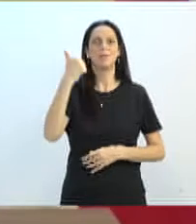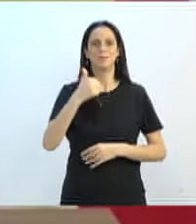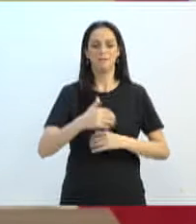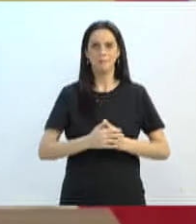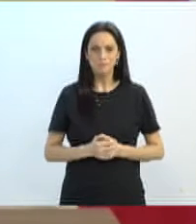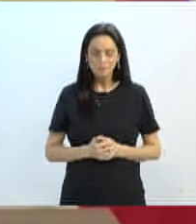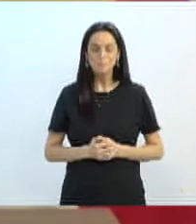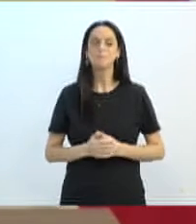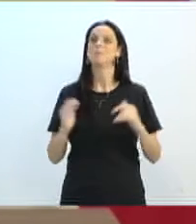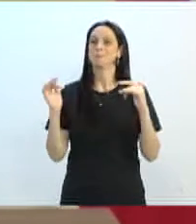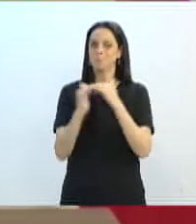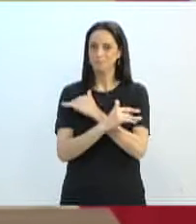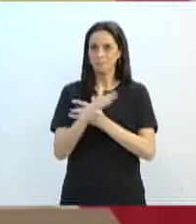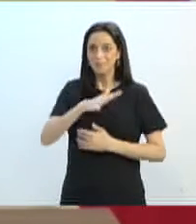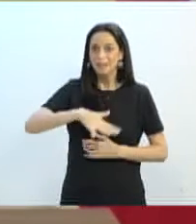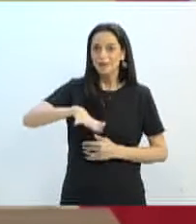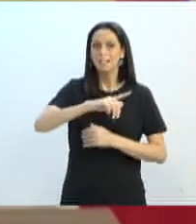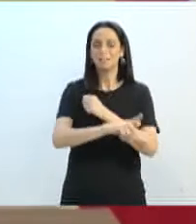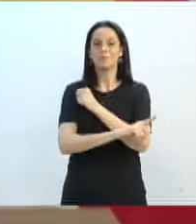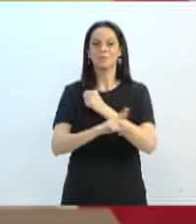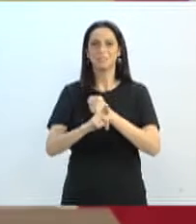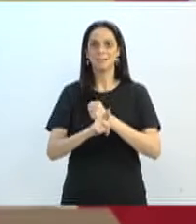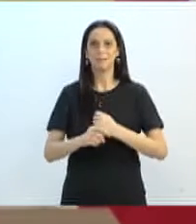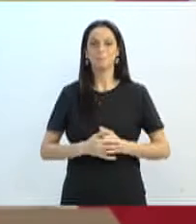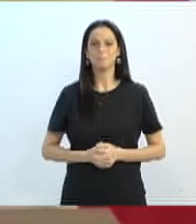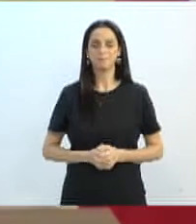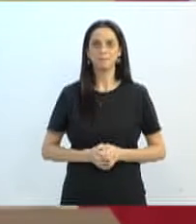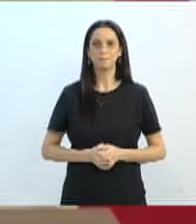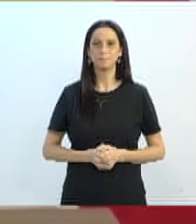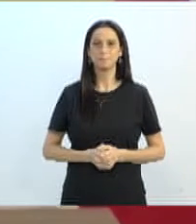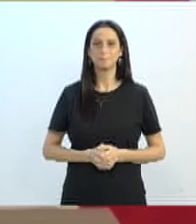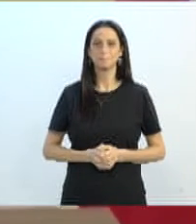fluir melhor o trânsito lá na região do Grande Garcia.